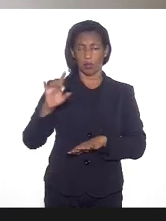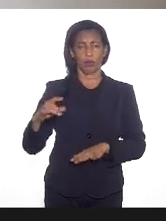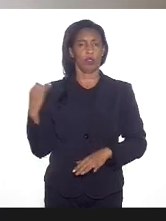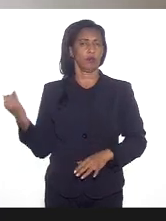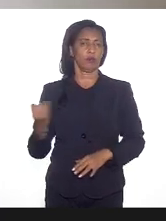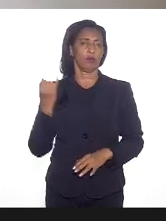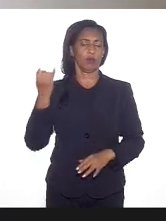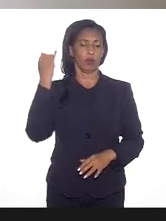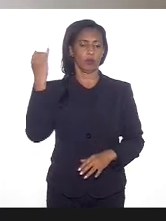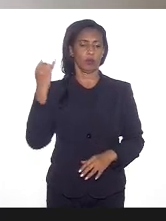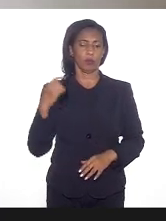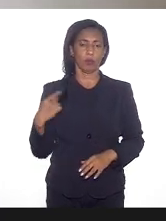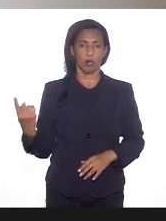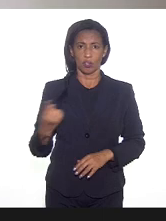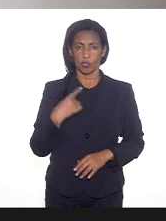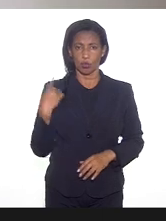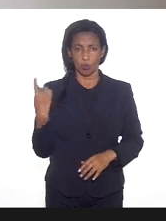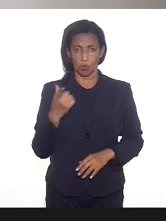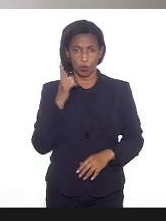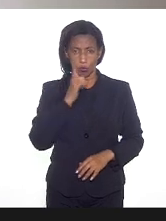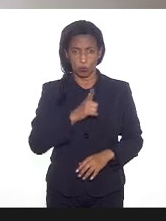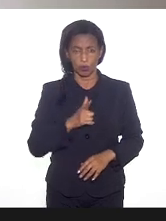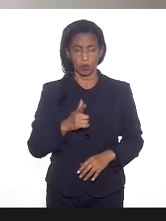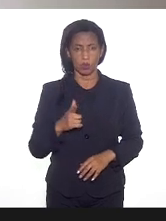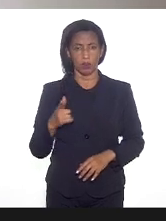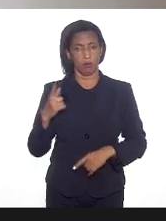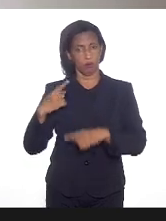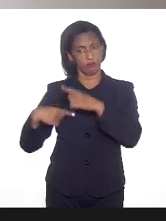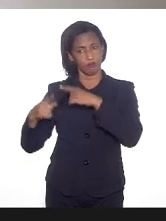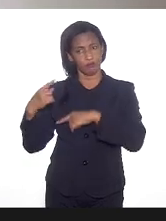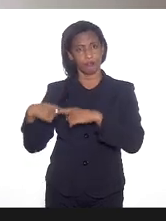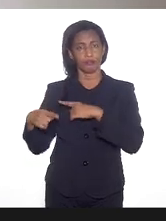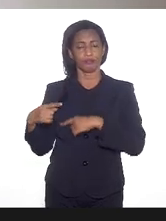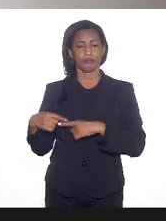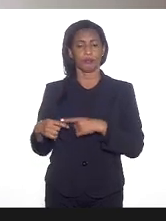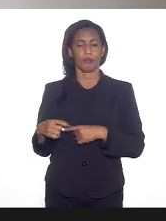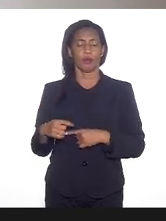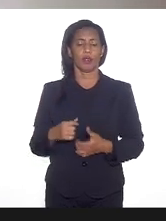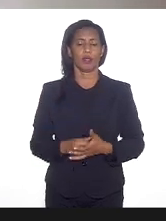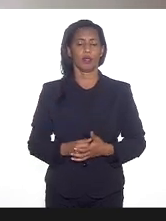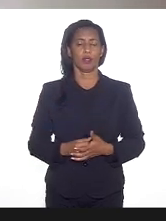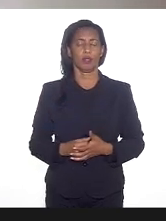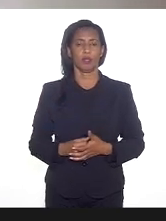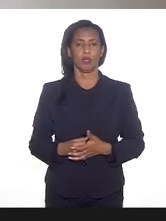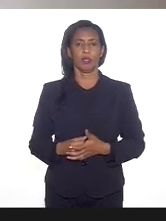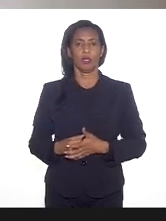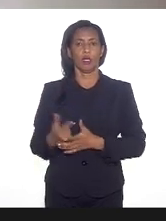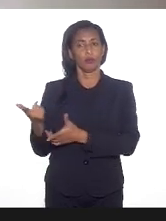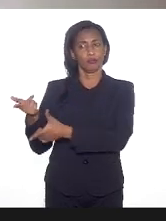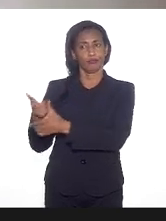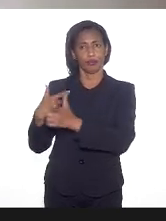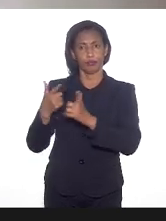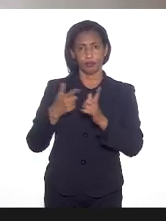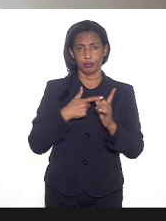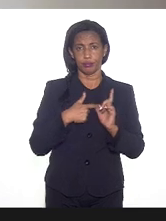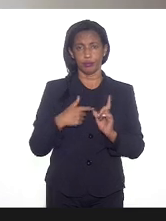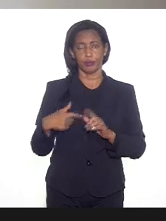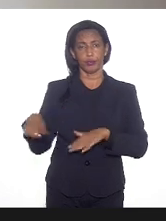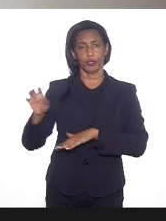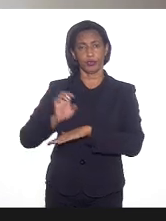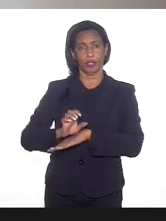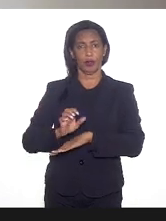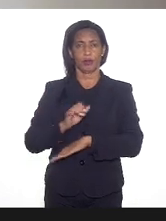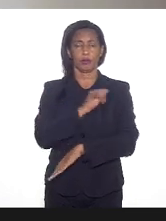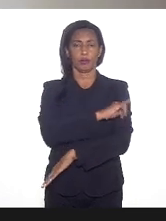fundamentais para que a gente consiga reverter, né, pelo menos parcialmente, os prejuízos que têm sido causados ao Estado do Rio de